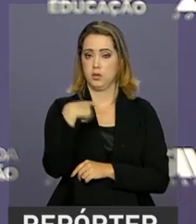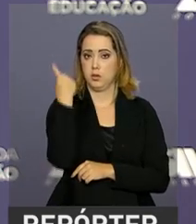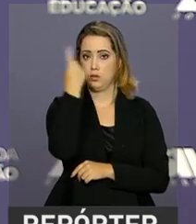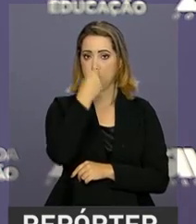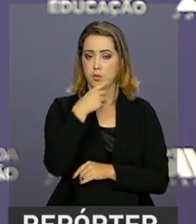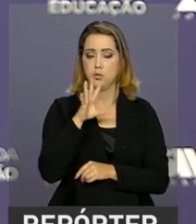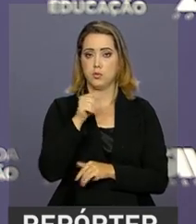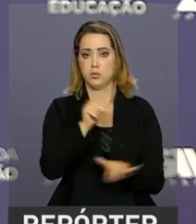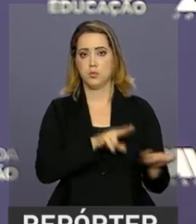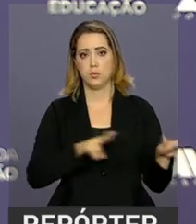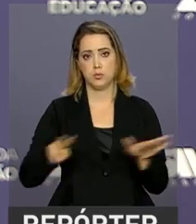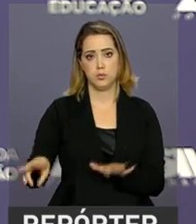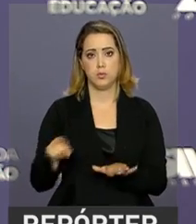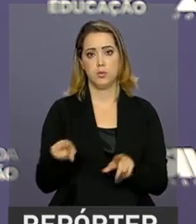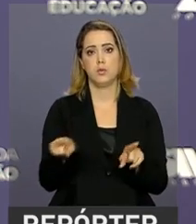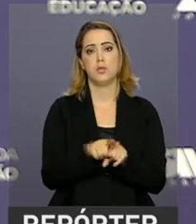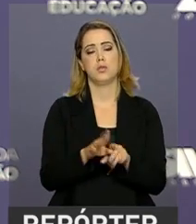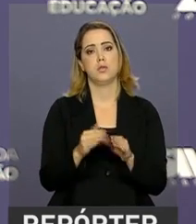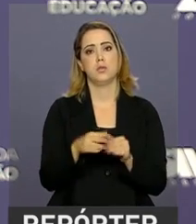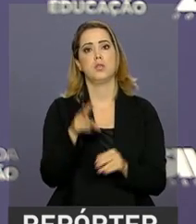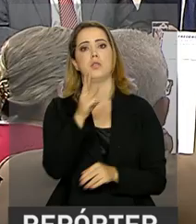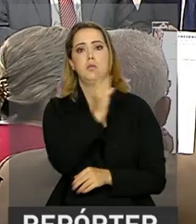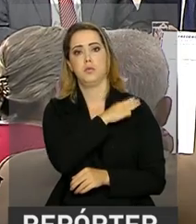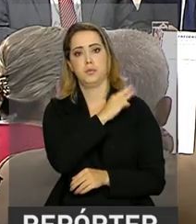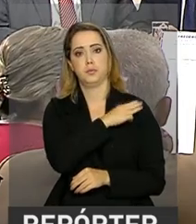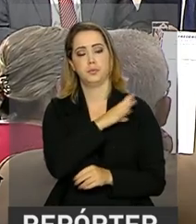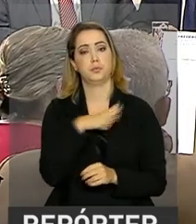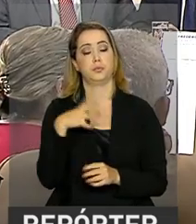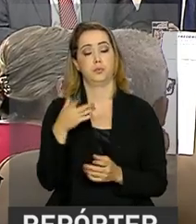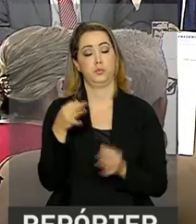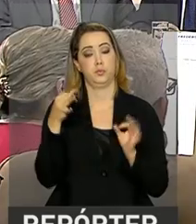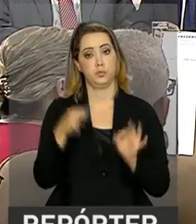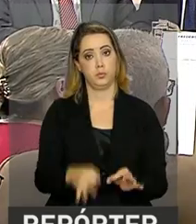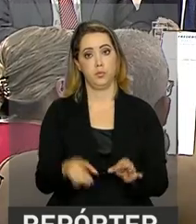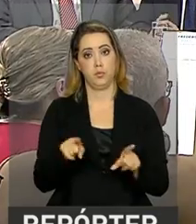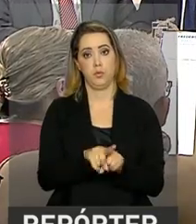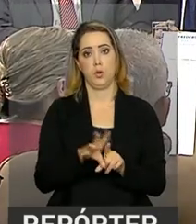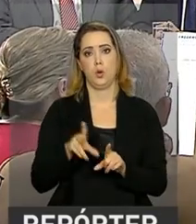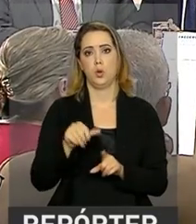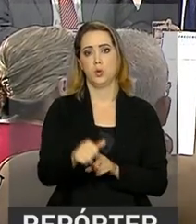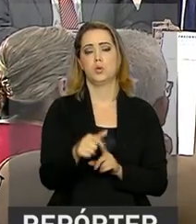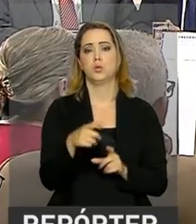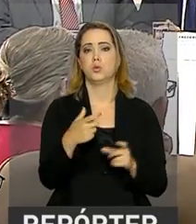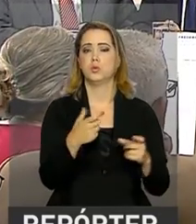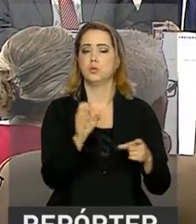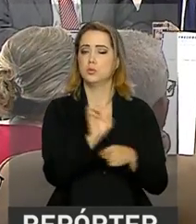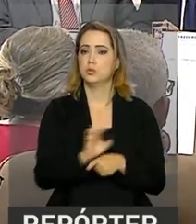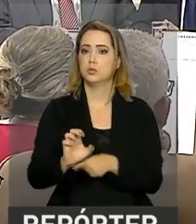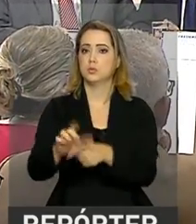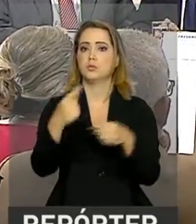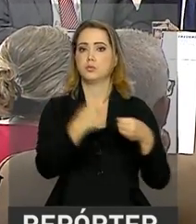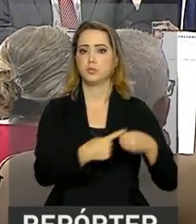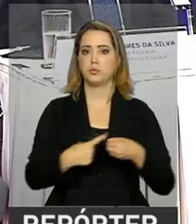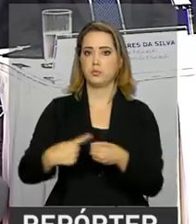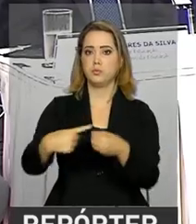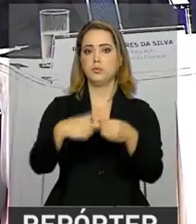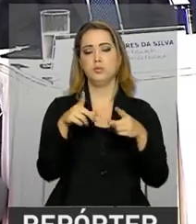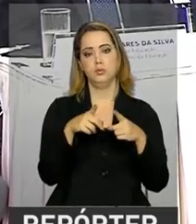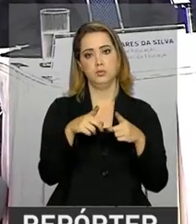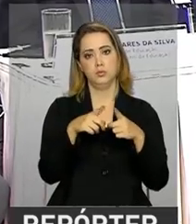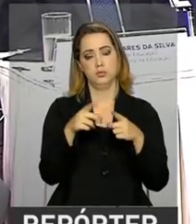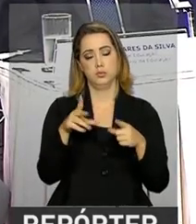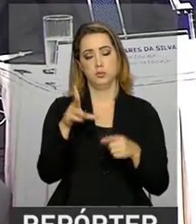e possuem pelo menos o nível médio completo. O piso é obrigatório para todos os estados e municípios brasileiros